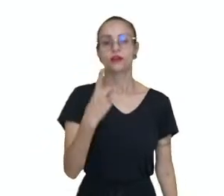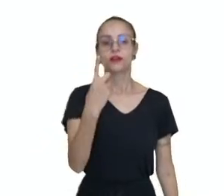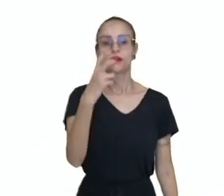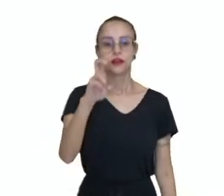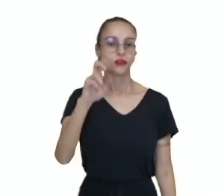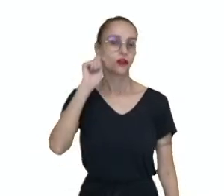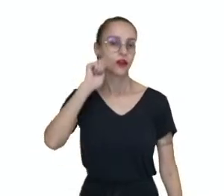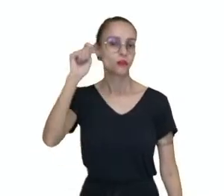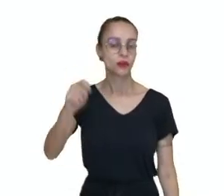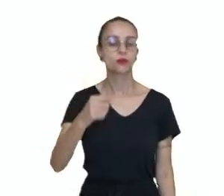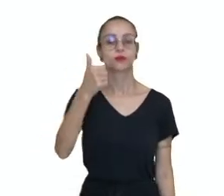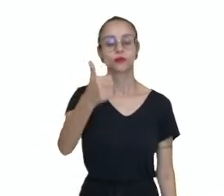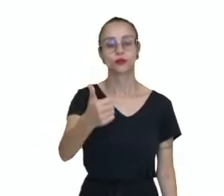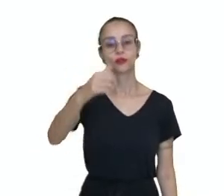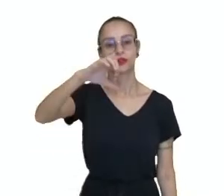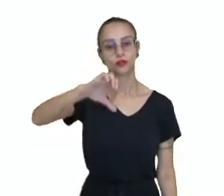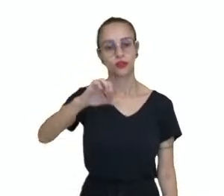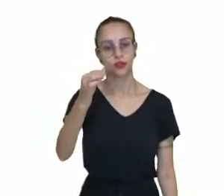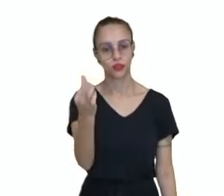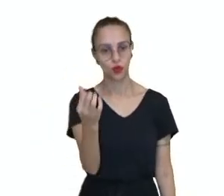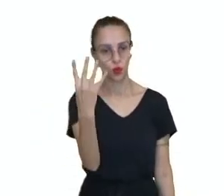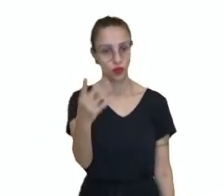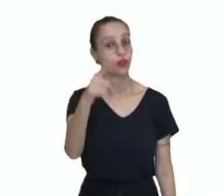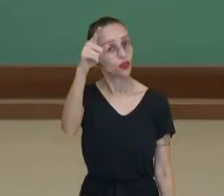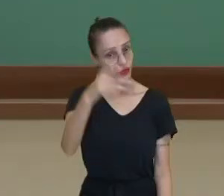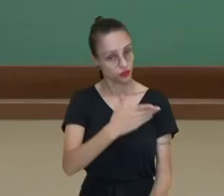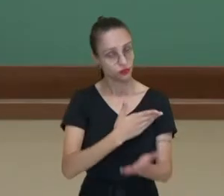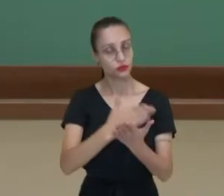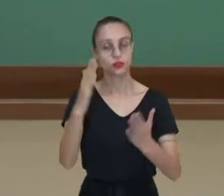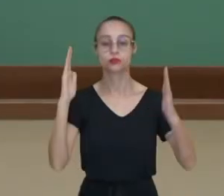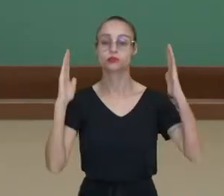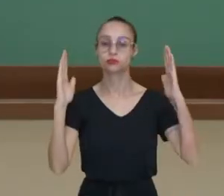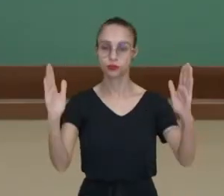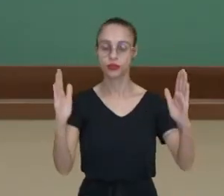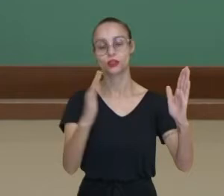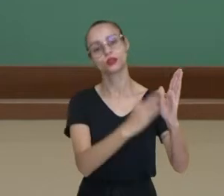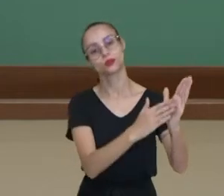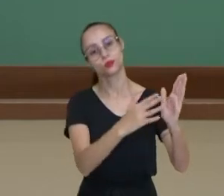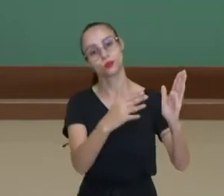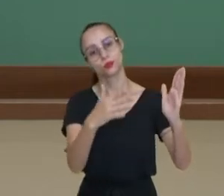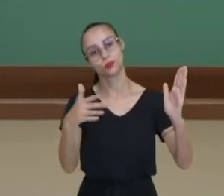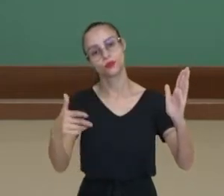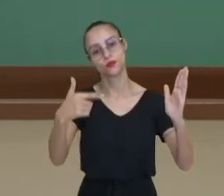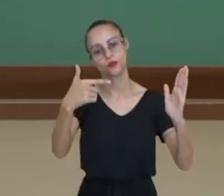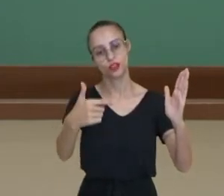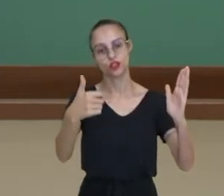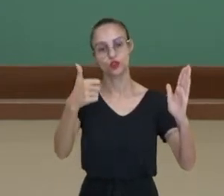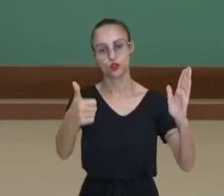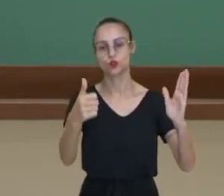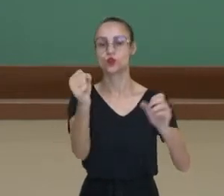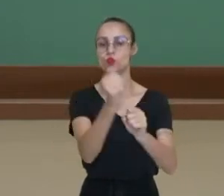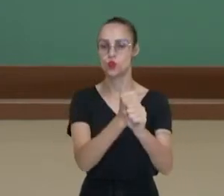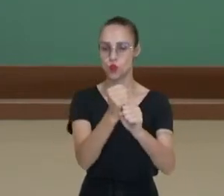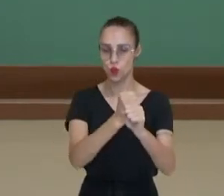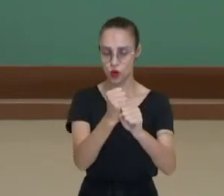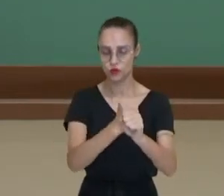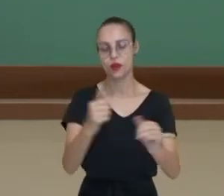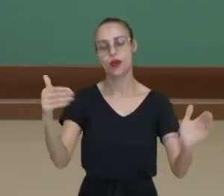de 1964. Era o início de um período que duraria 21 anos no Brasil, até